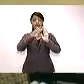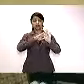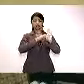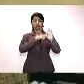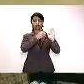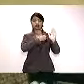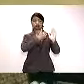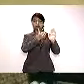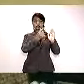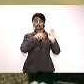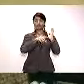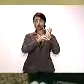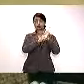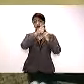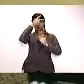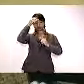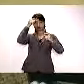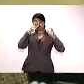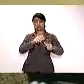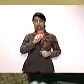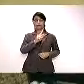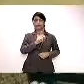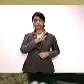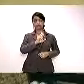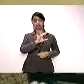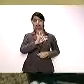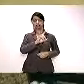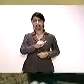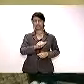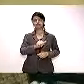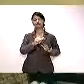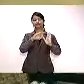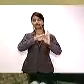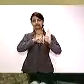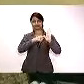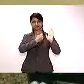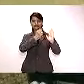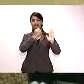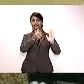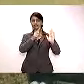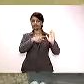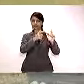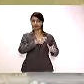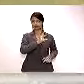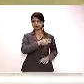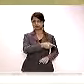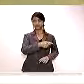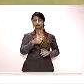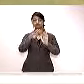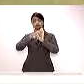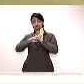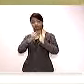Contas da Prefeitura de Aparecida ah 86 a prefeitura de Aparecida do Oeste e